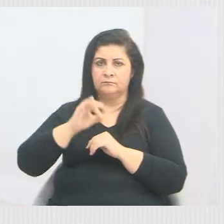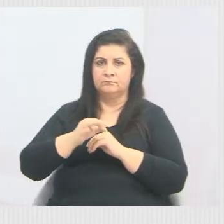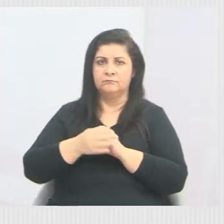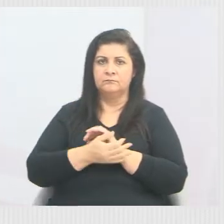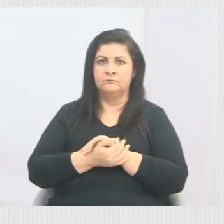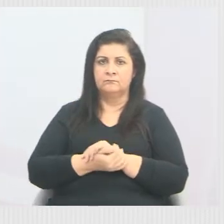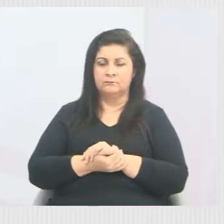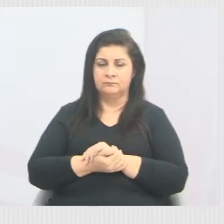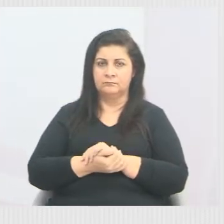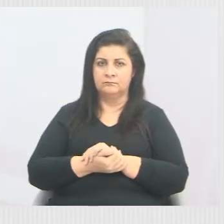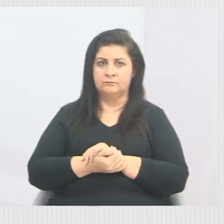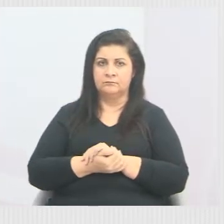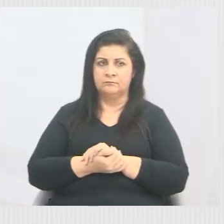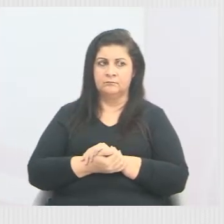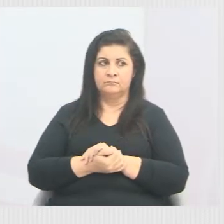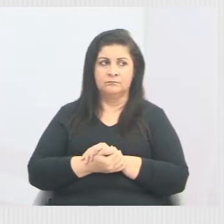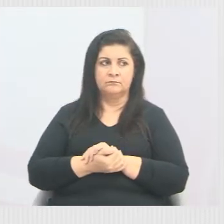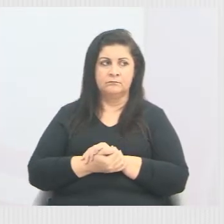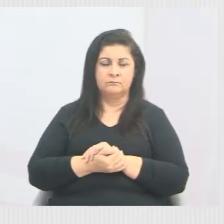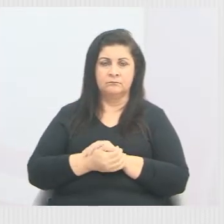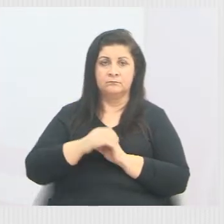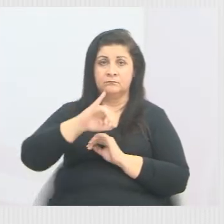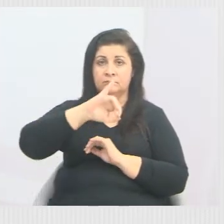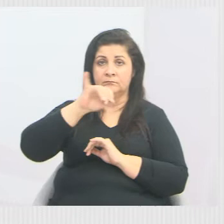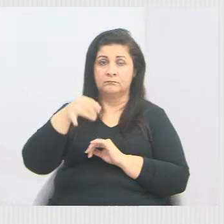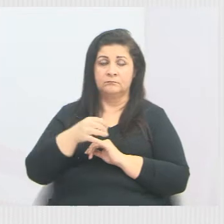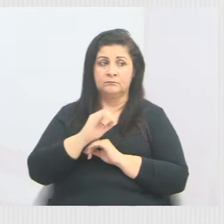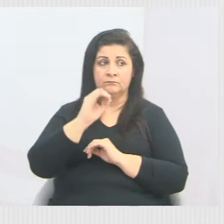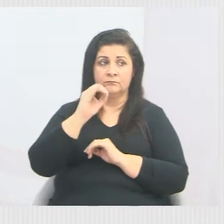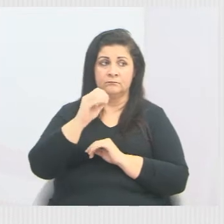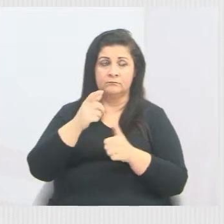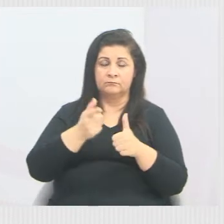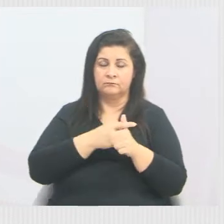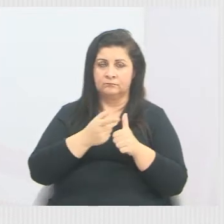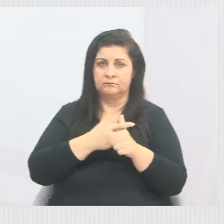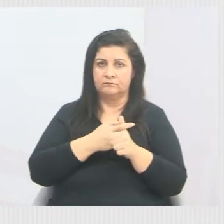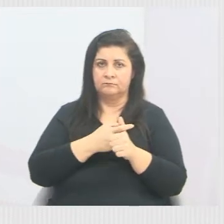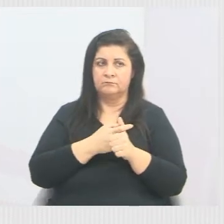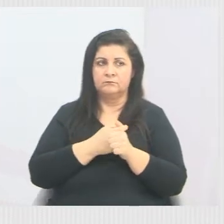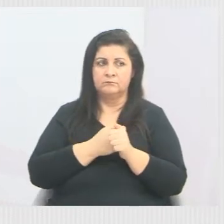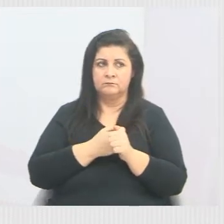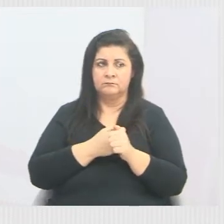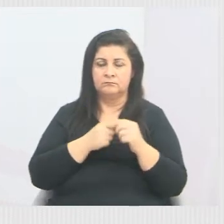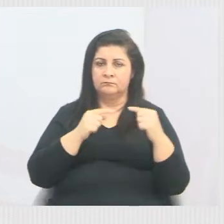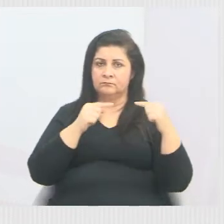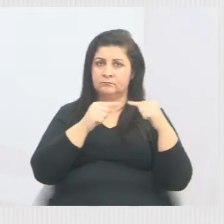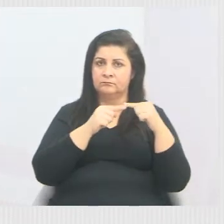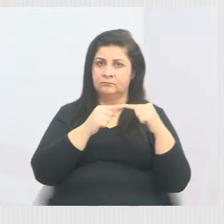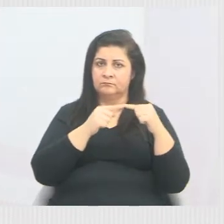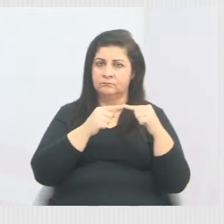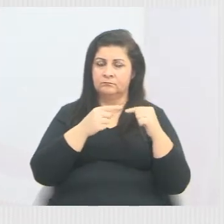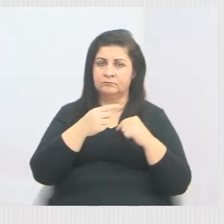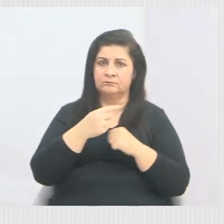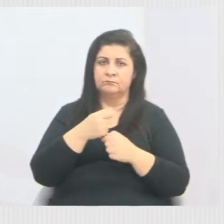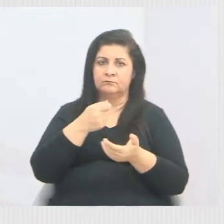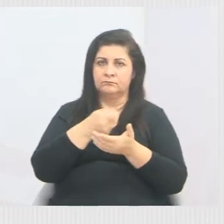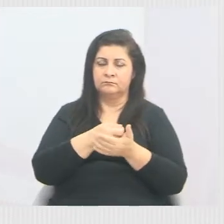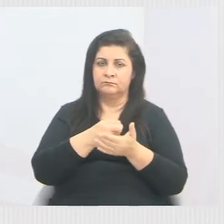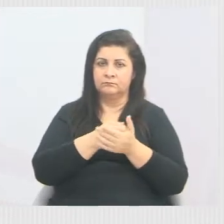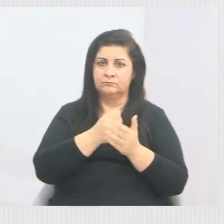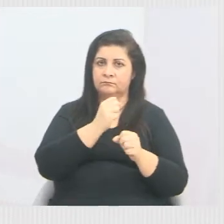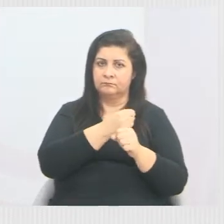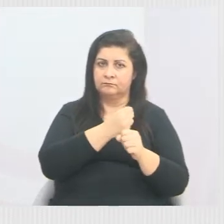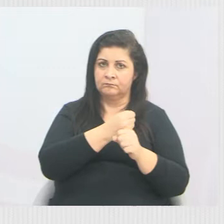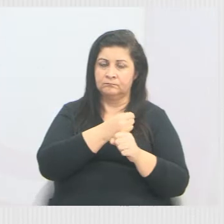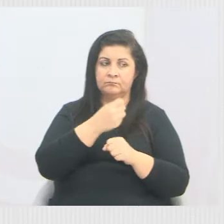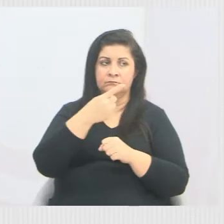29,91% da meta. Juros e encargos da dívida, né, interna, meta orçada para pagamentos para